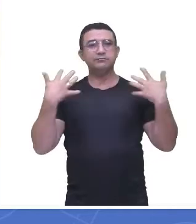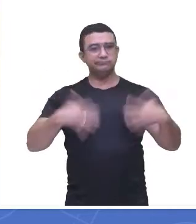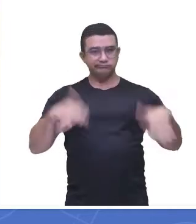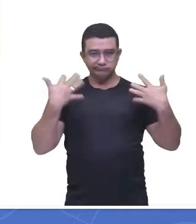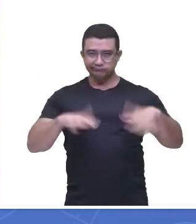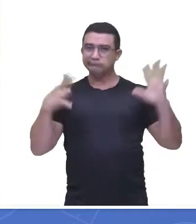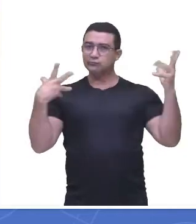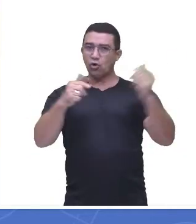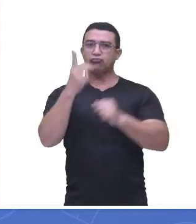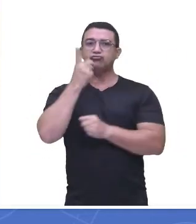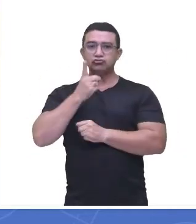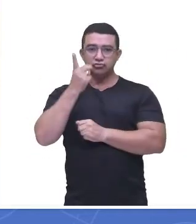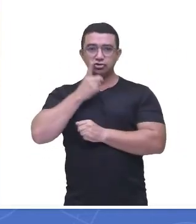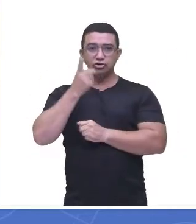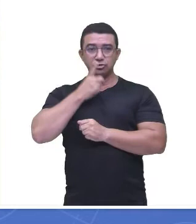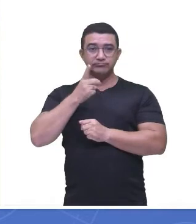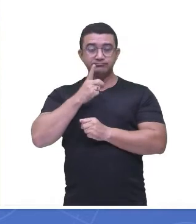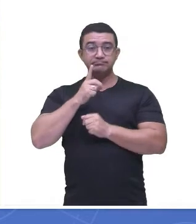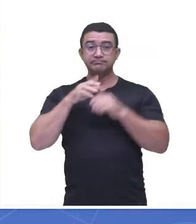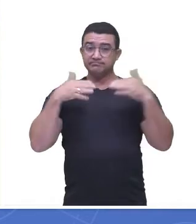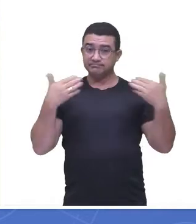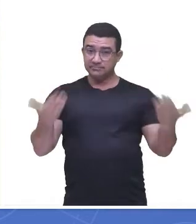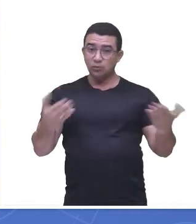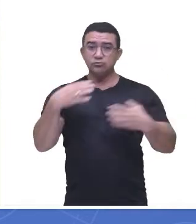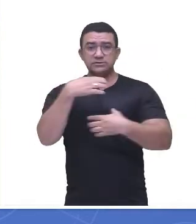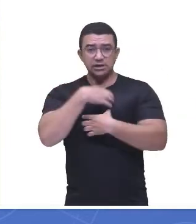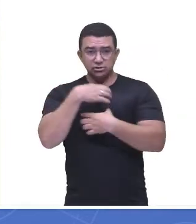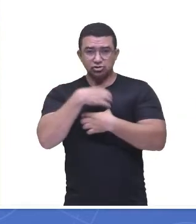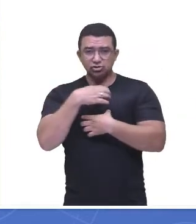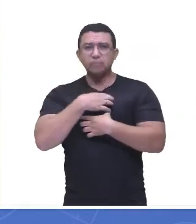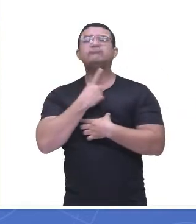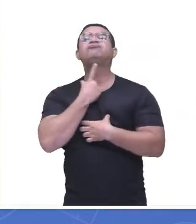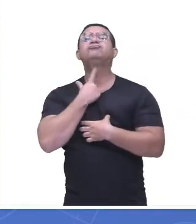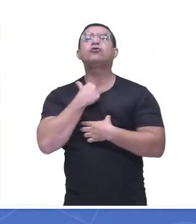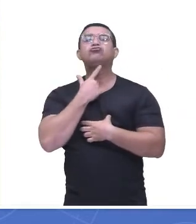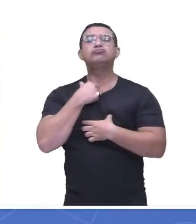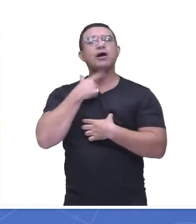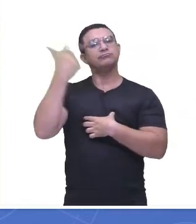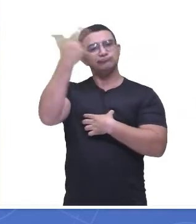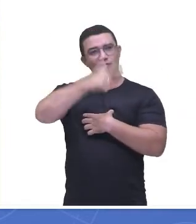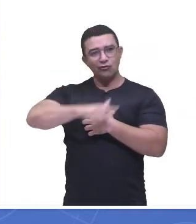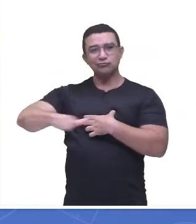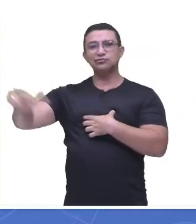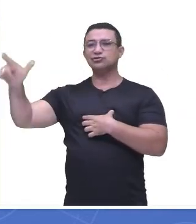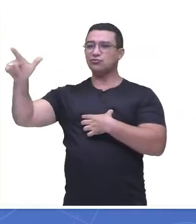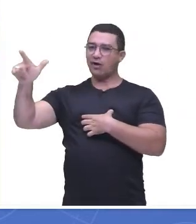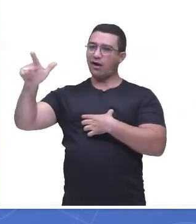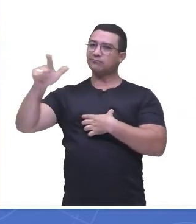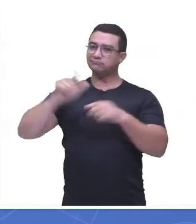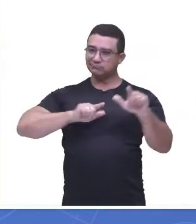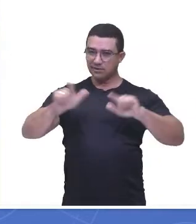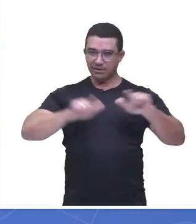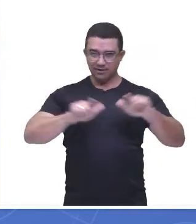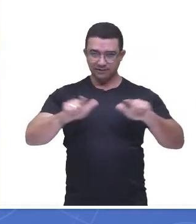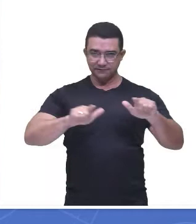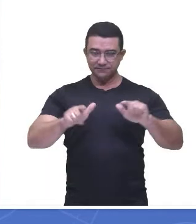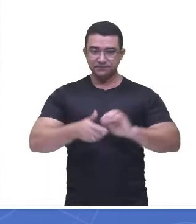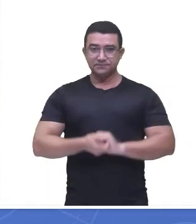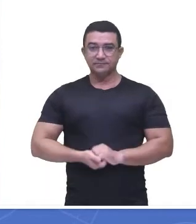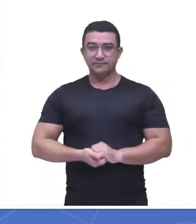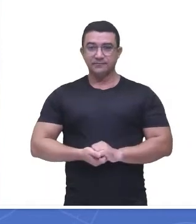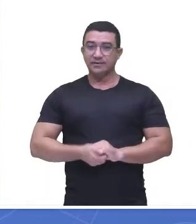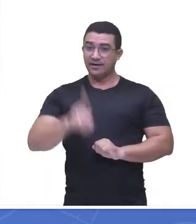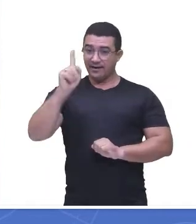demasiadamente todos os dias e todavía sentia ganas de continuar haciéndolo. Então, essa